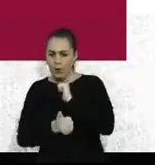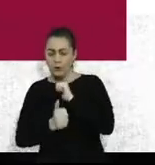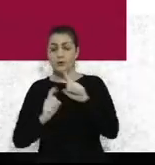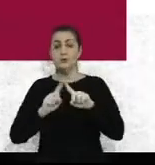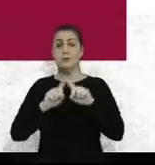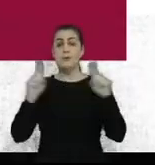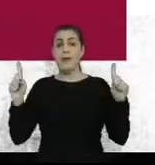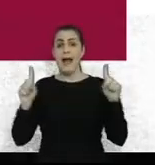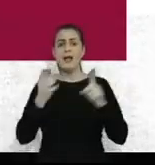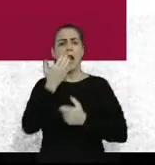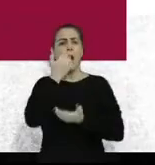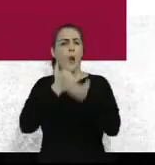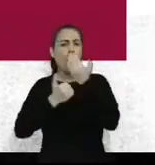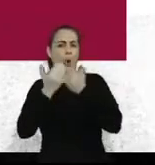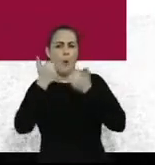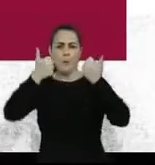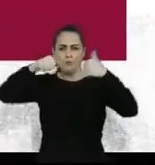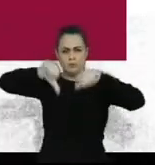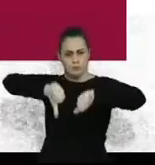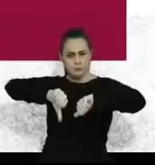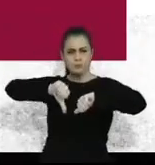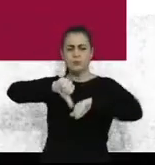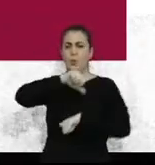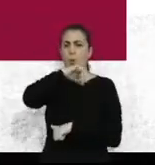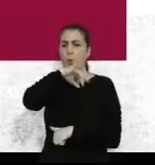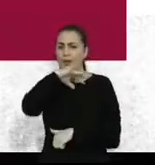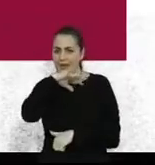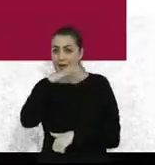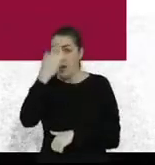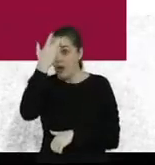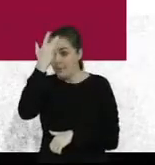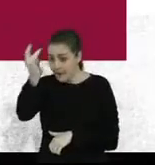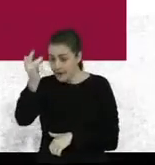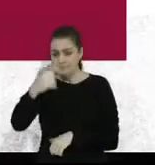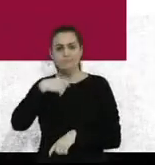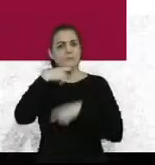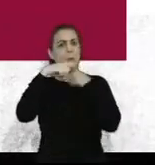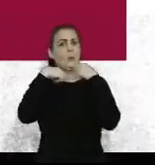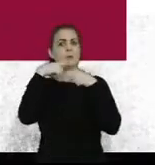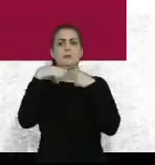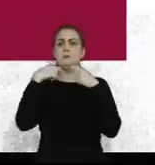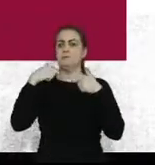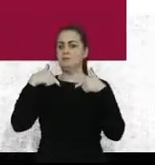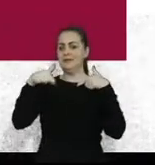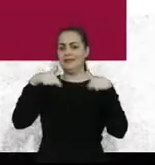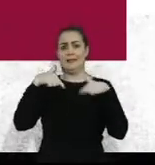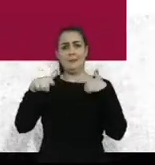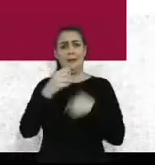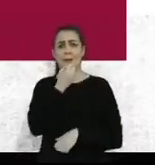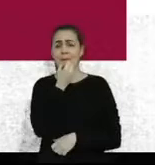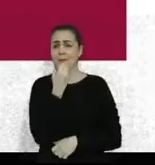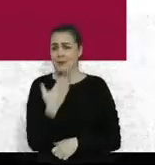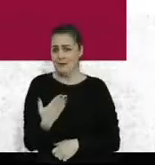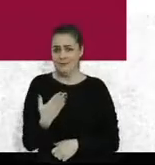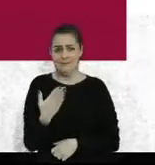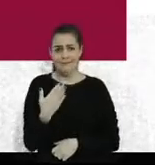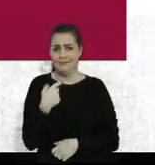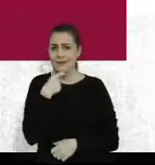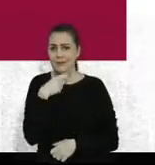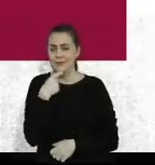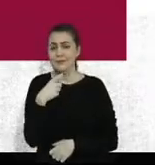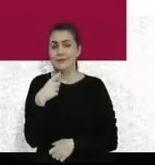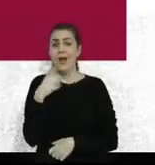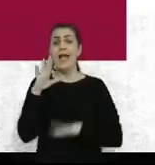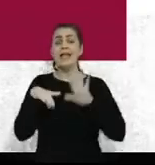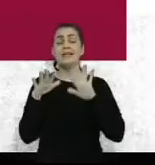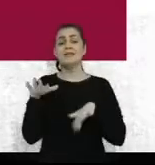não recupera, você não consegue trabalhar bem. Então, acaba que você vai desestimulando do exercício porque não está se recuperando bem. Então, quando a